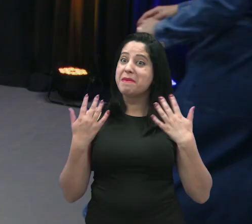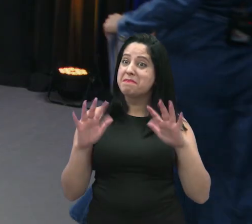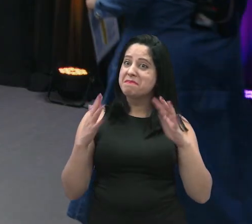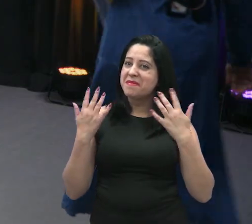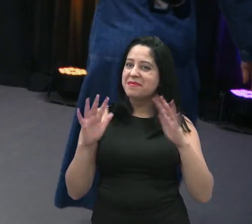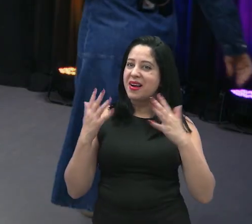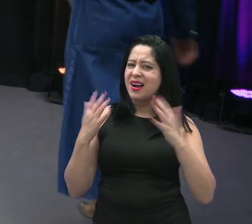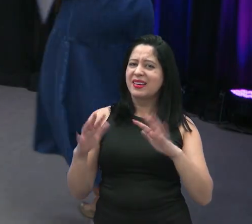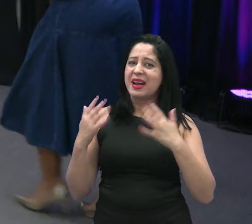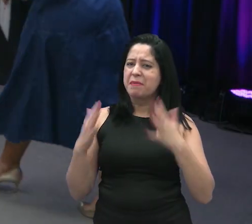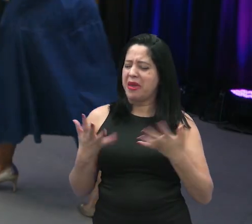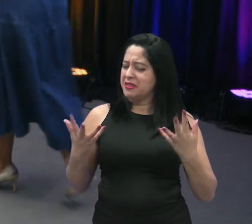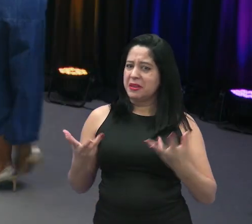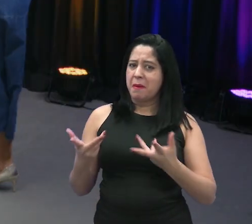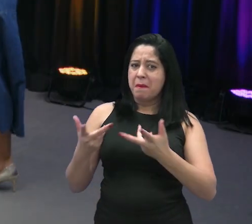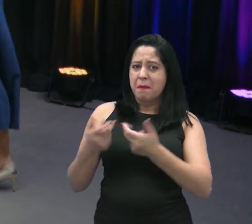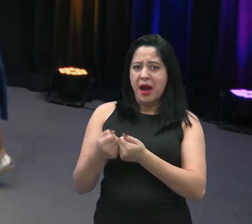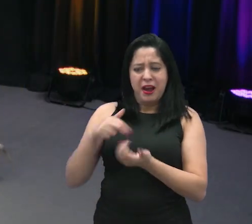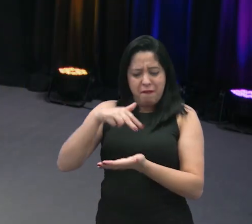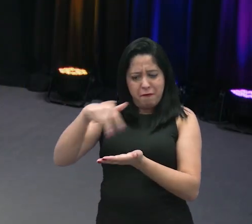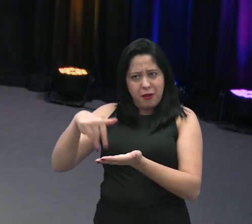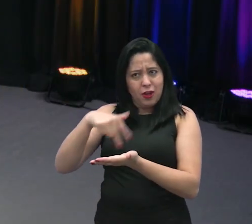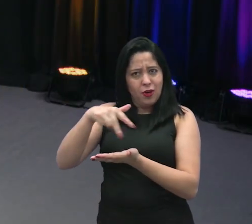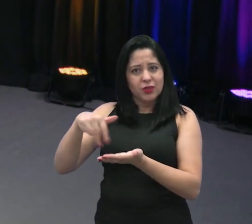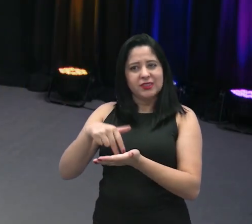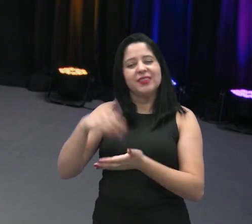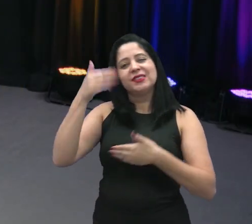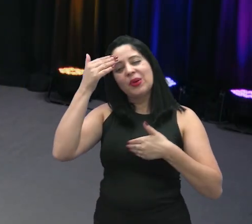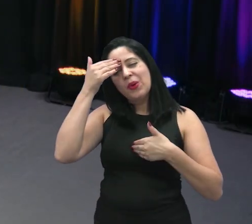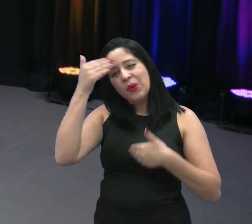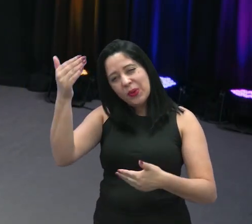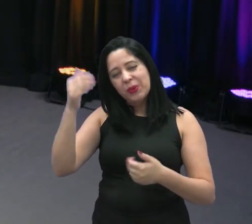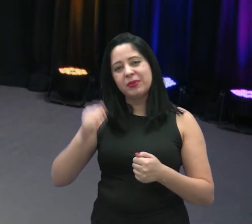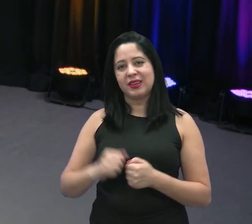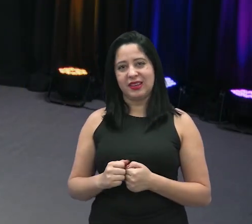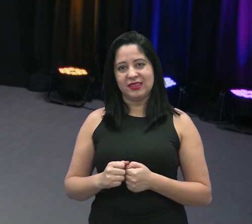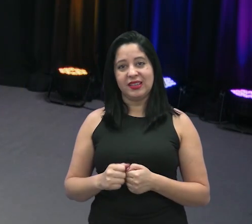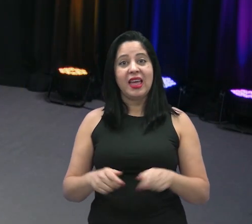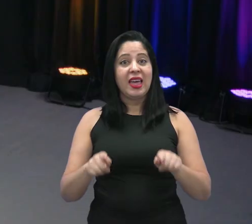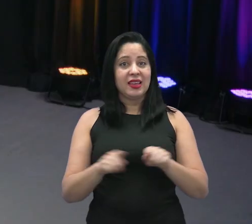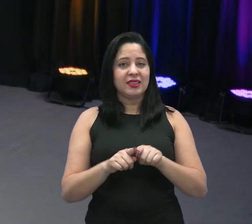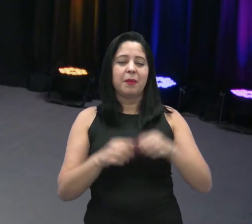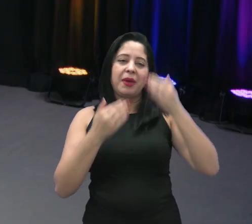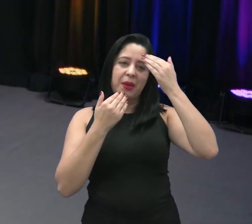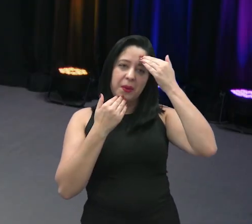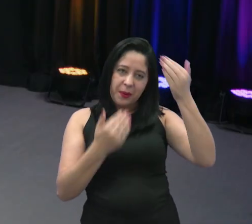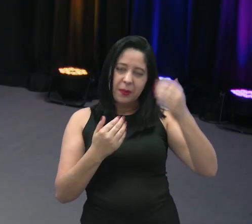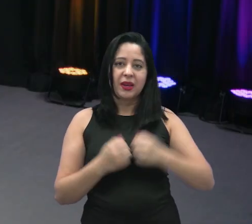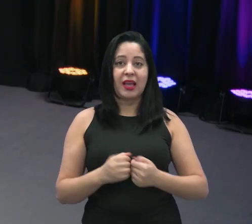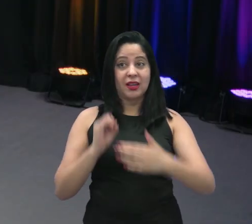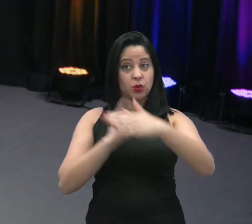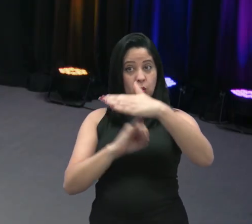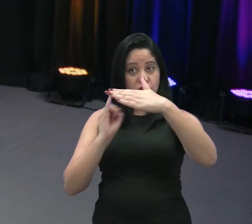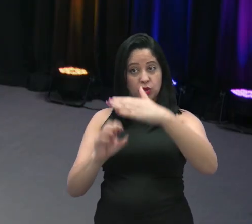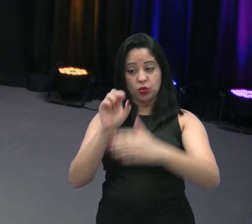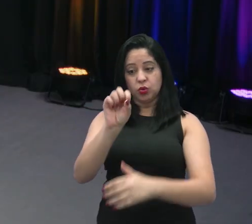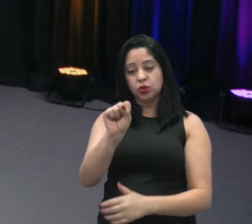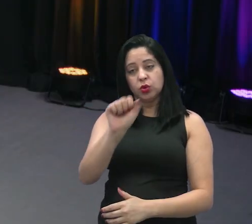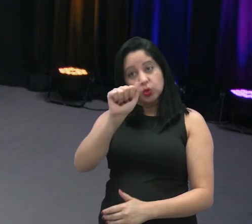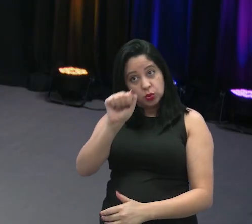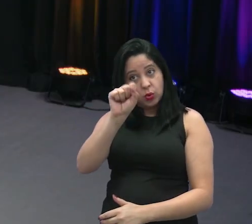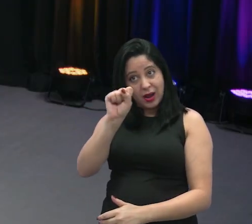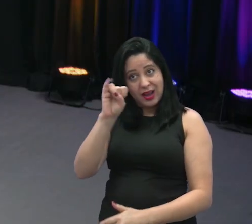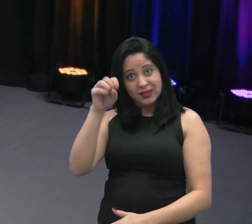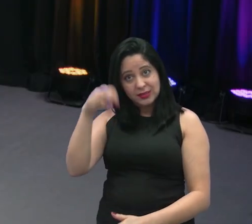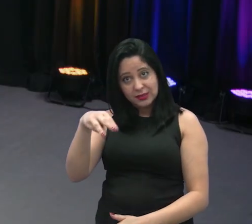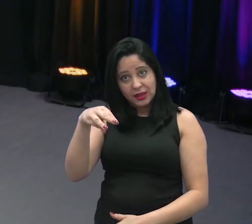Muito bem, Gilson, parabéns, foi maravilhosa a sua participação, quero agradecer também o B-Boy Rosinha, o Instituto da